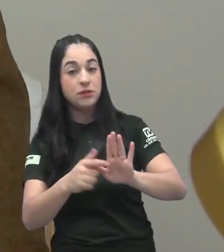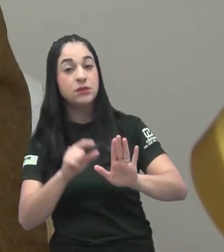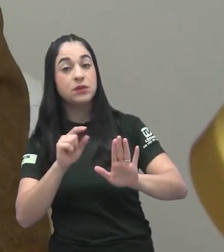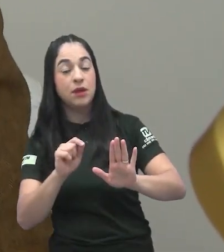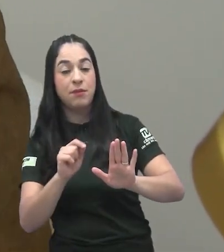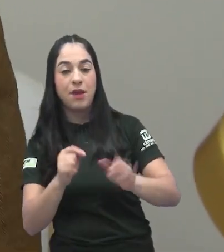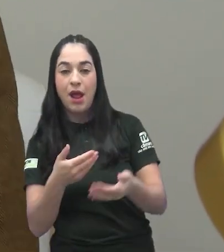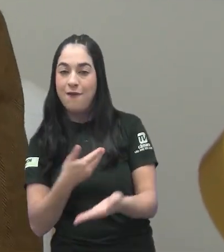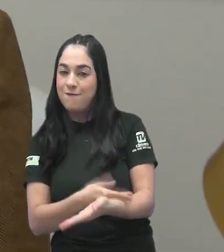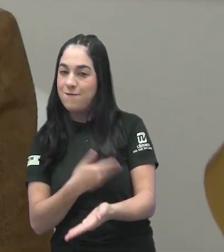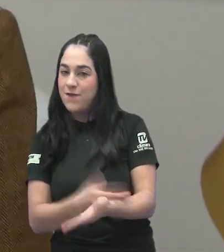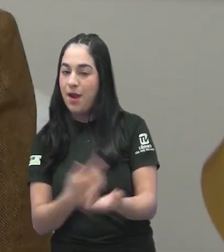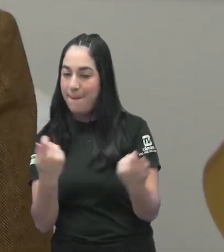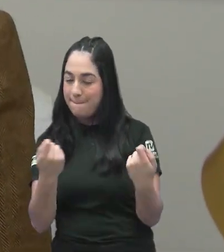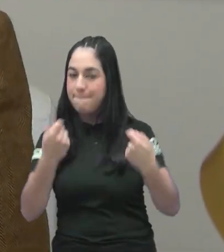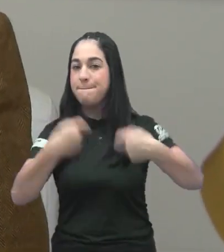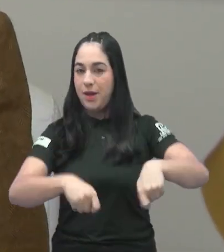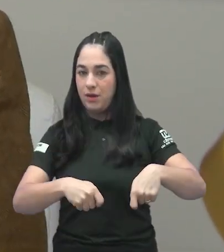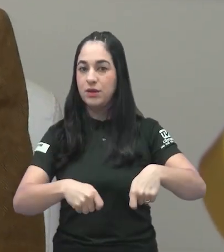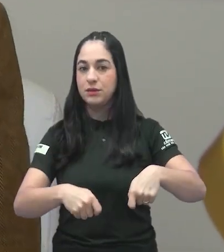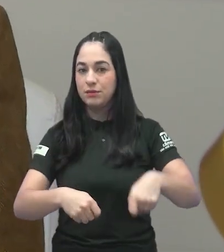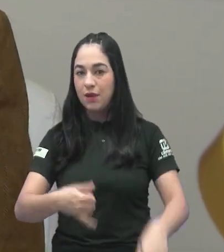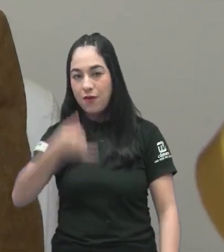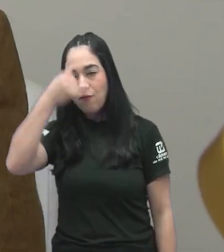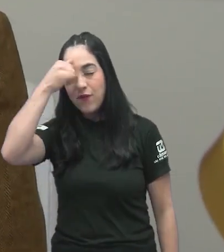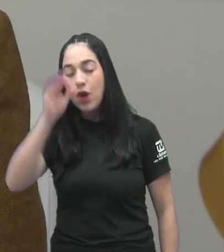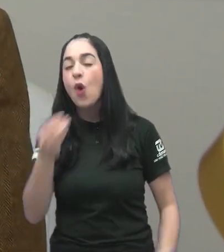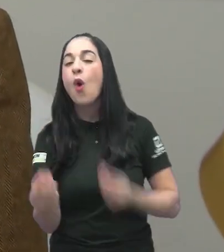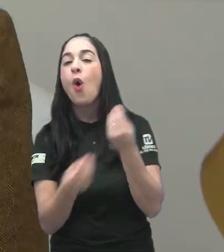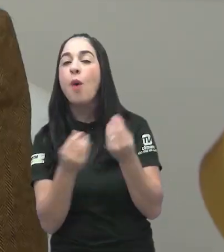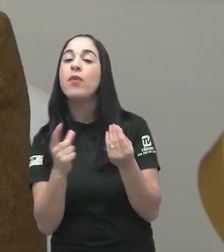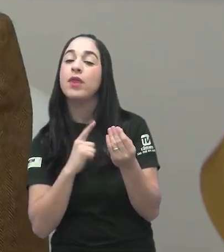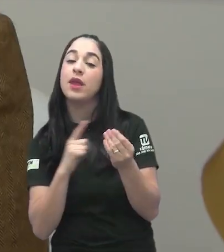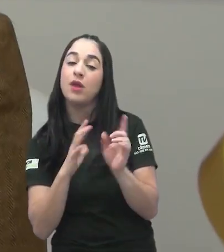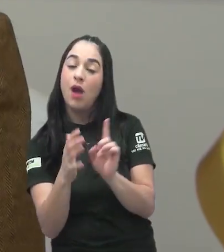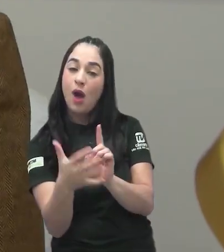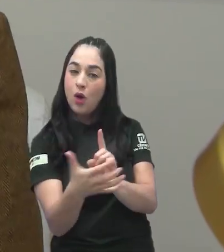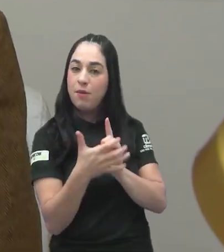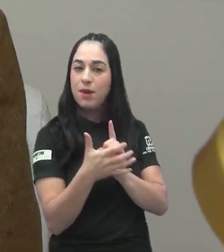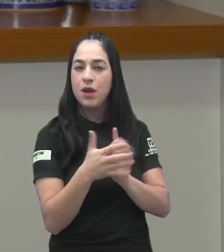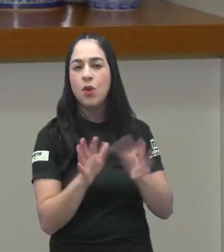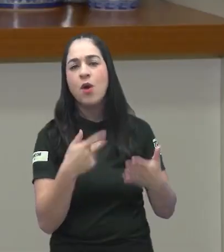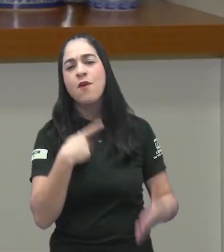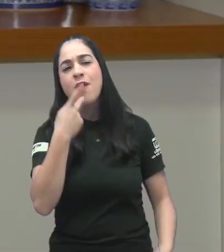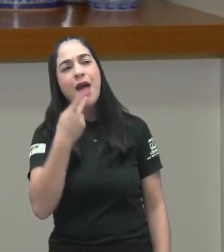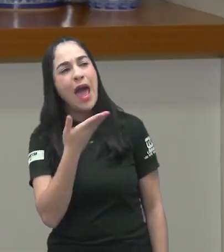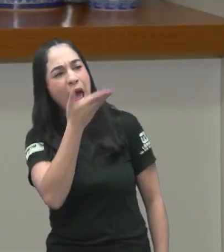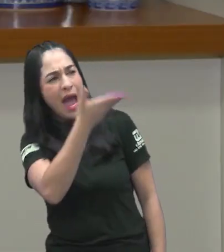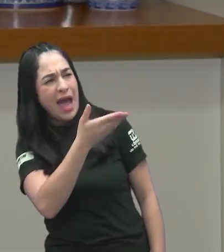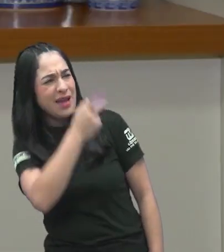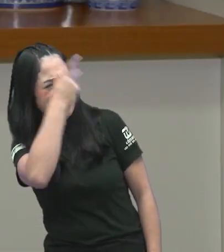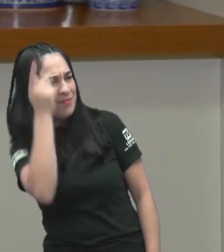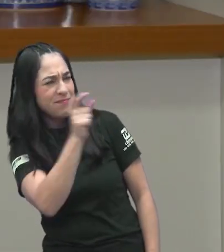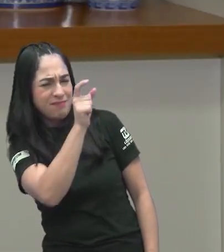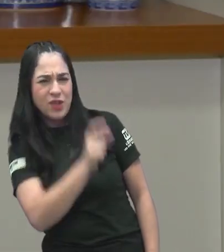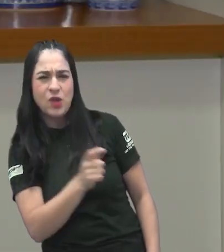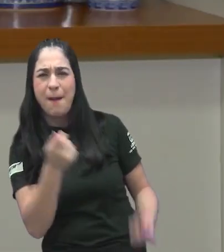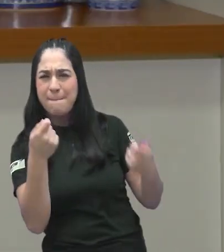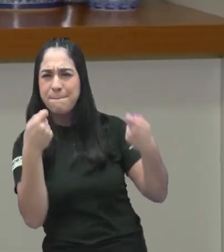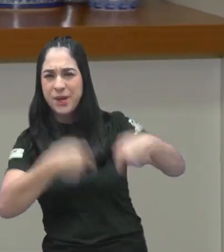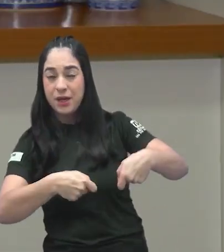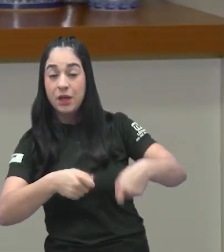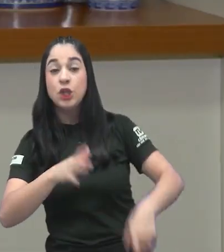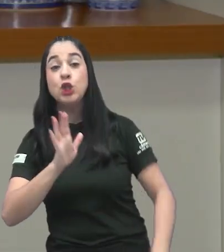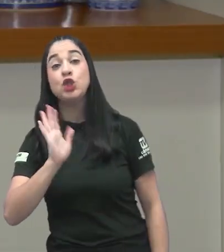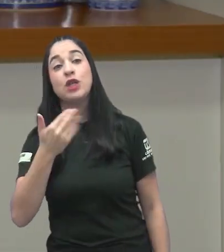um ponto primordial para tratar o vício em apostas: acolhimento. Quando a gente fala que alguém está viciado,